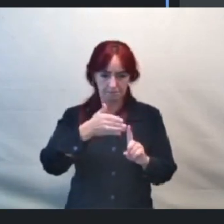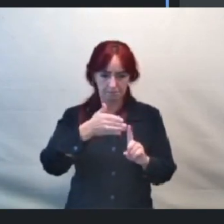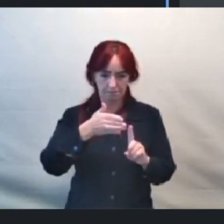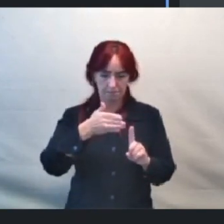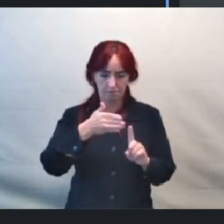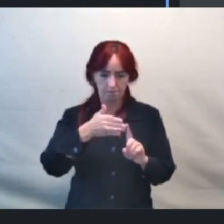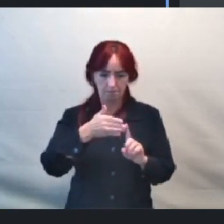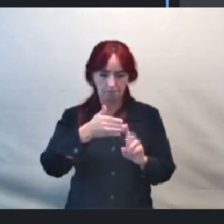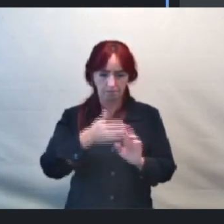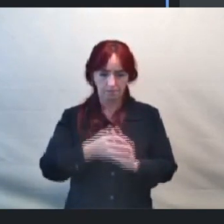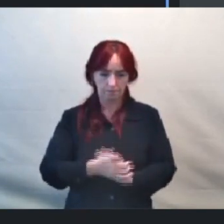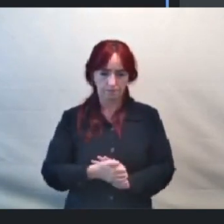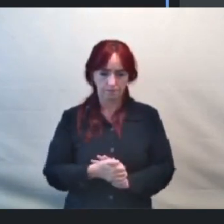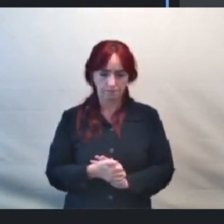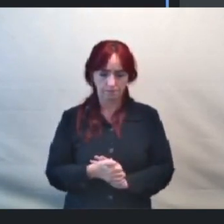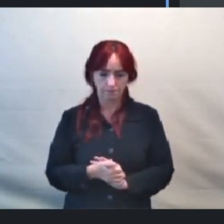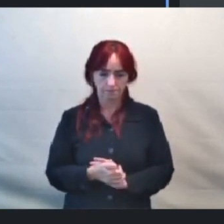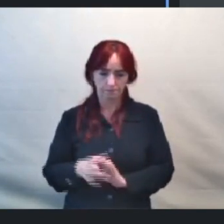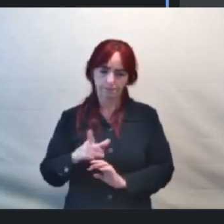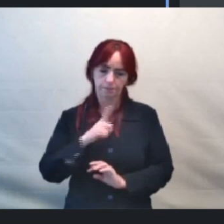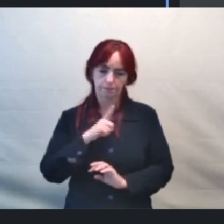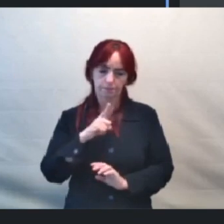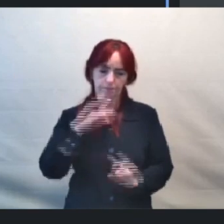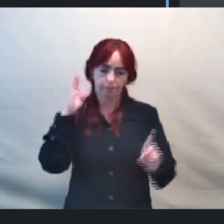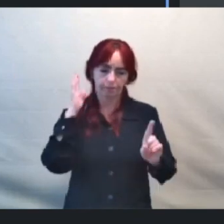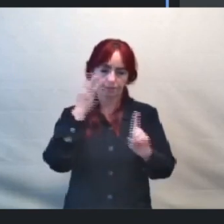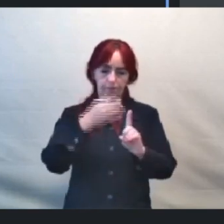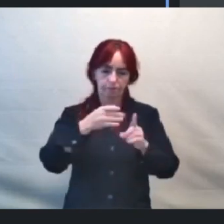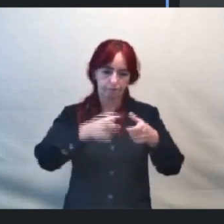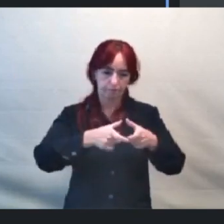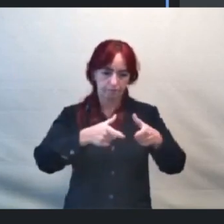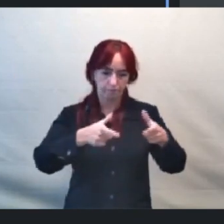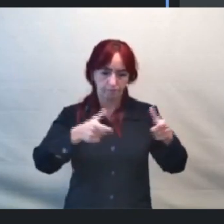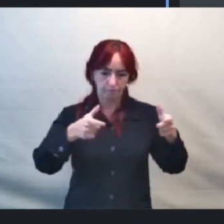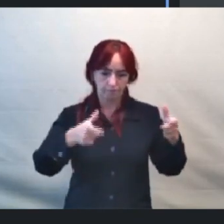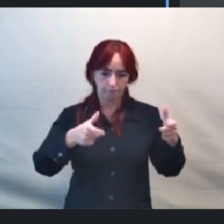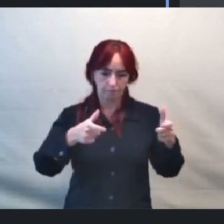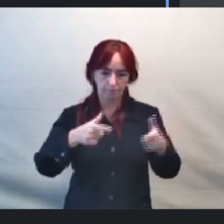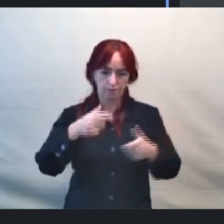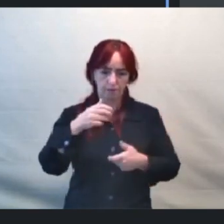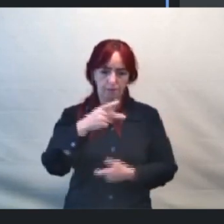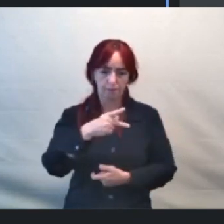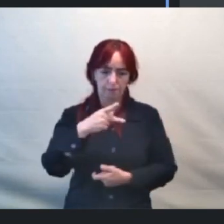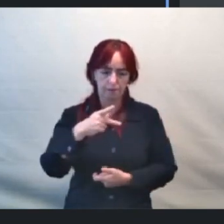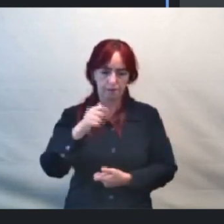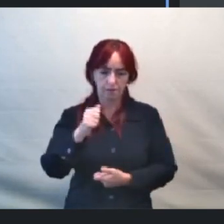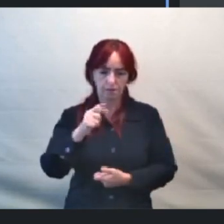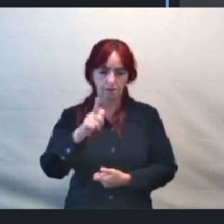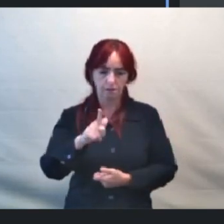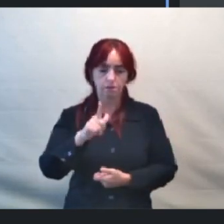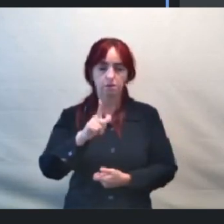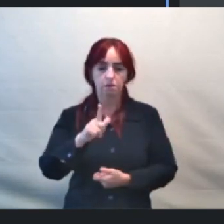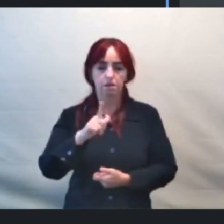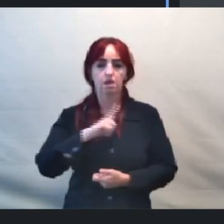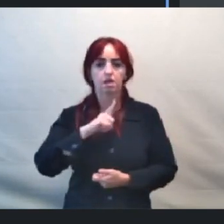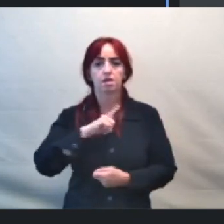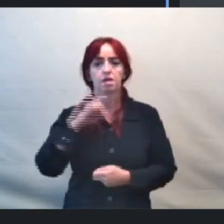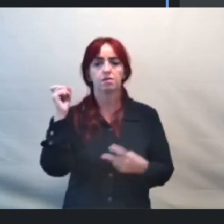A gente tem a meta de ampliação do PPAG, ela foi impactada muito pela dificuldade